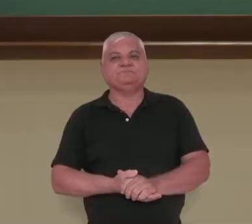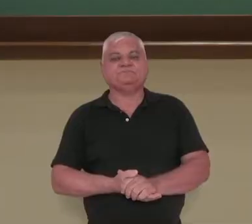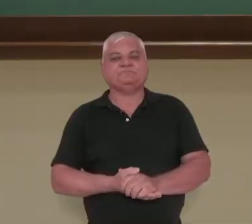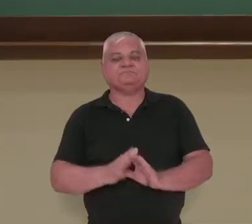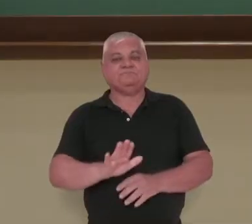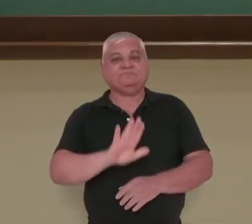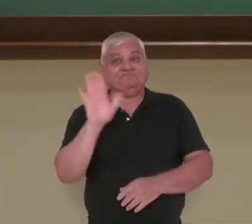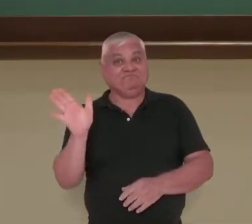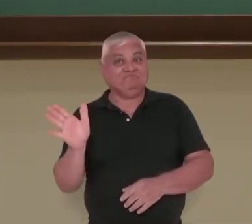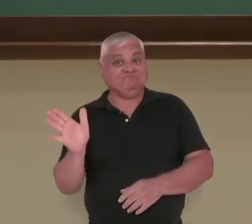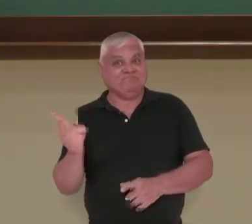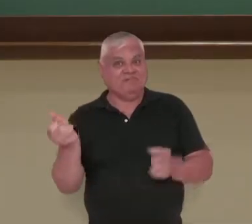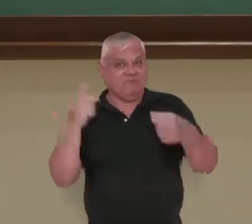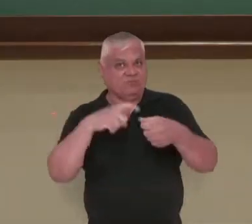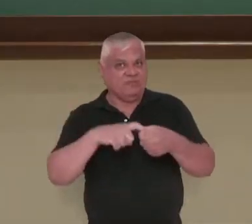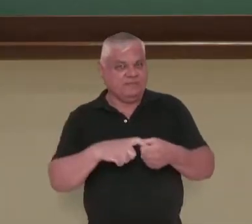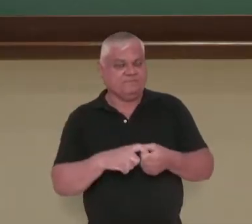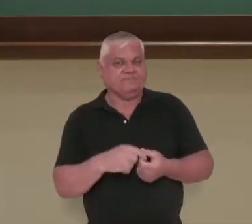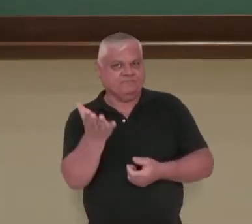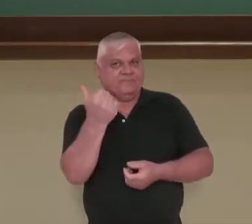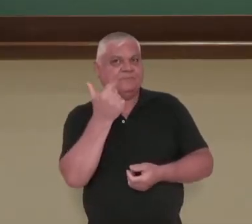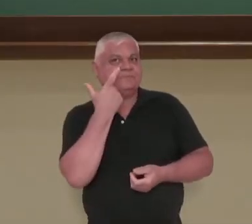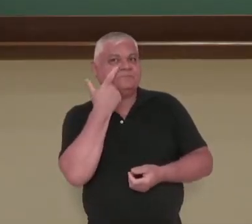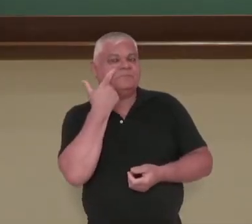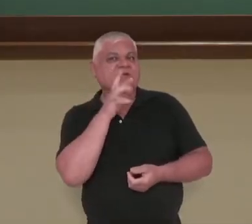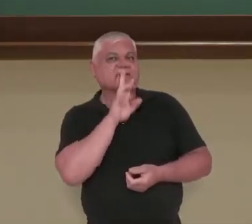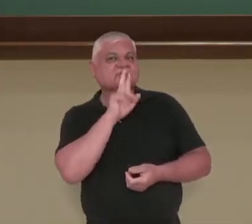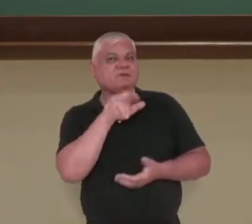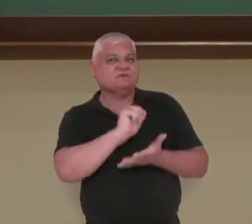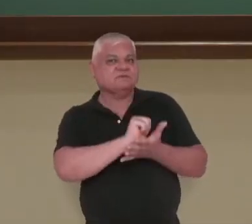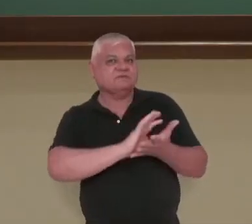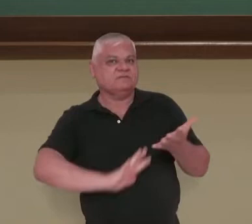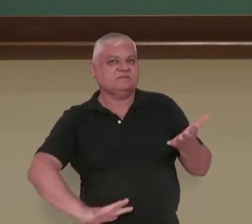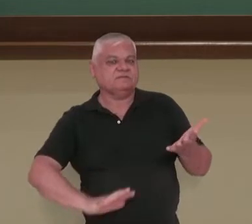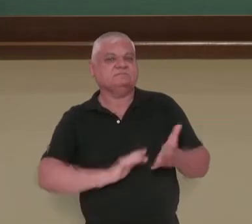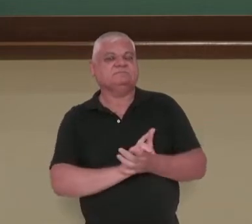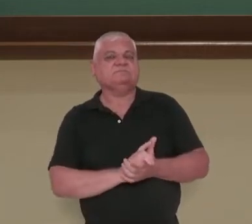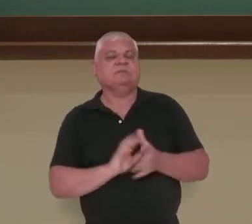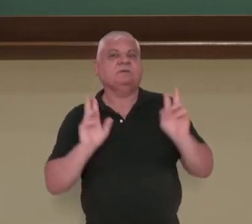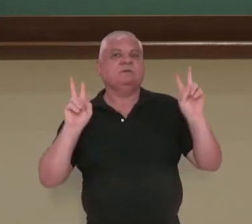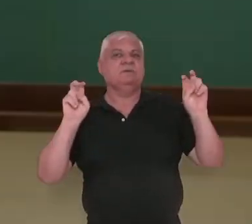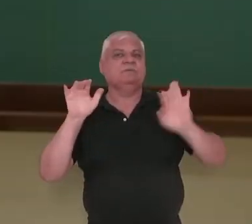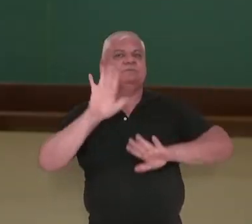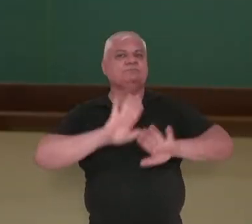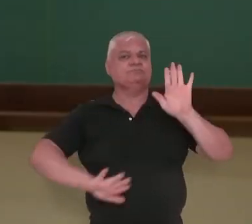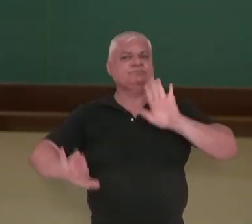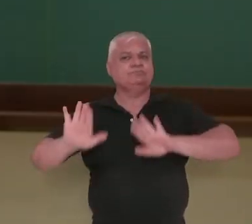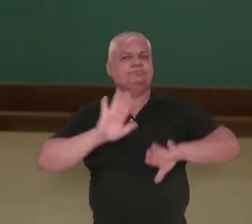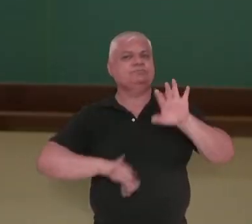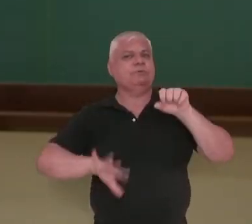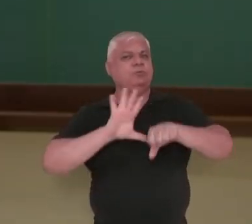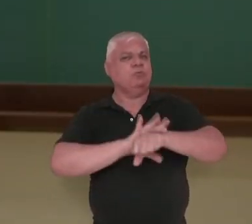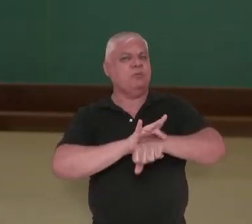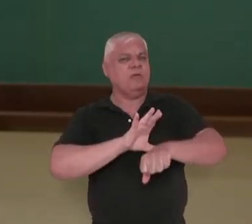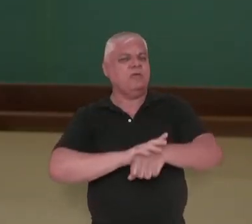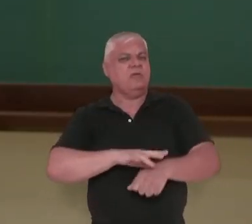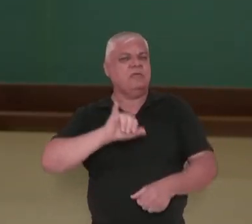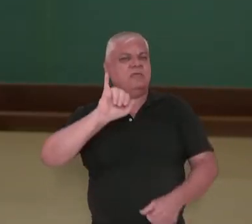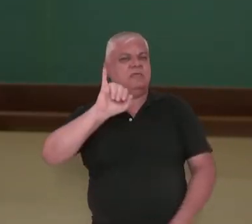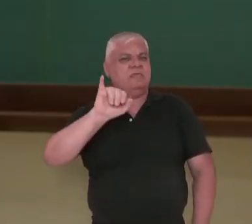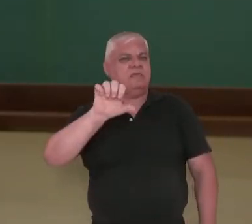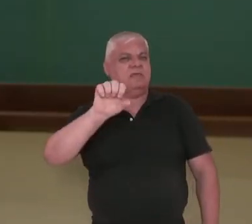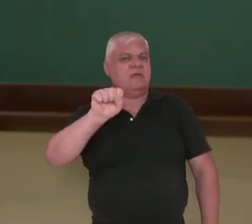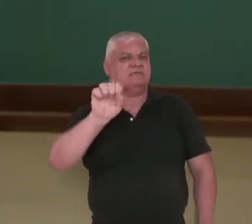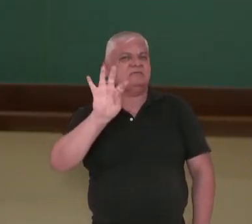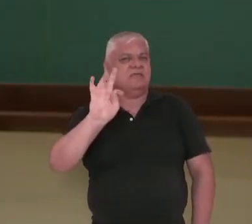Olá, minha gente, voltei. Bora lá então para essa atividade aqui, falando da prevenção das ISTs, né? É